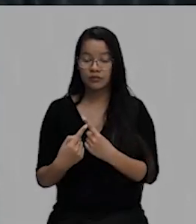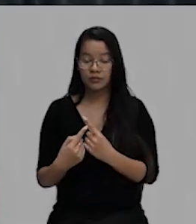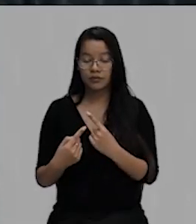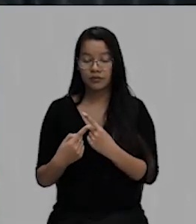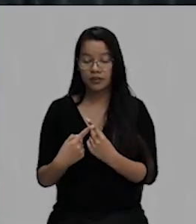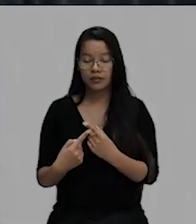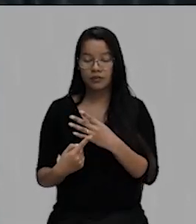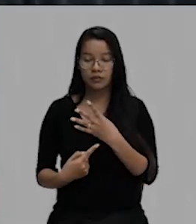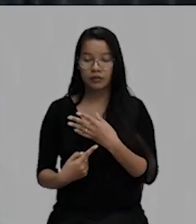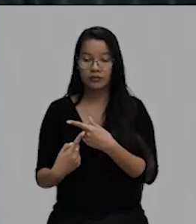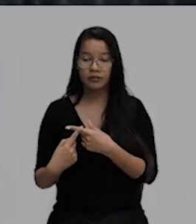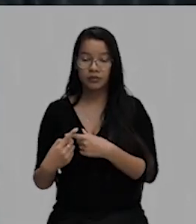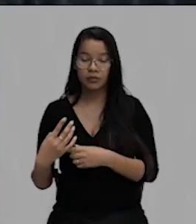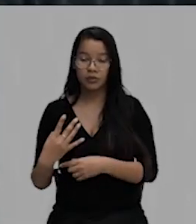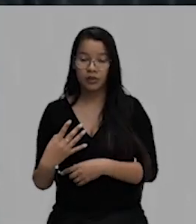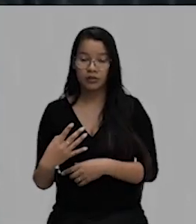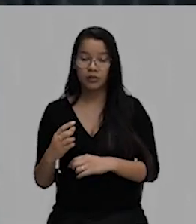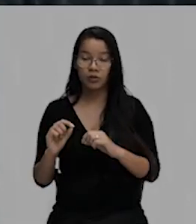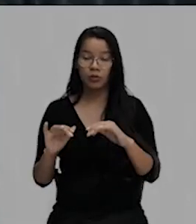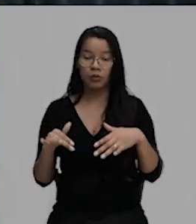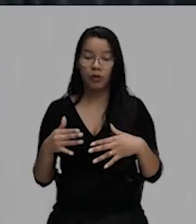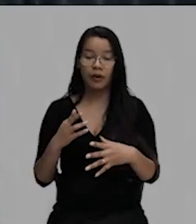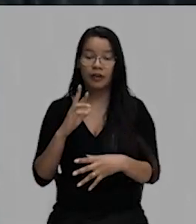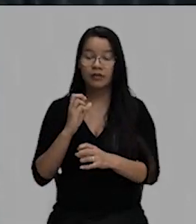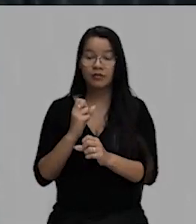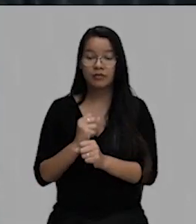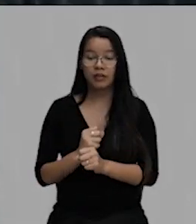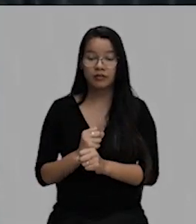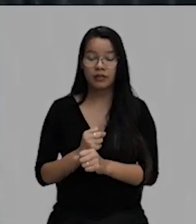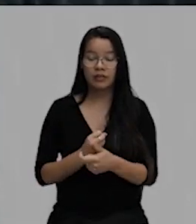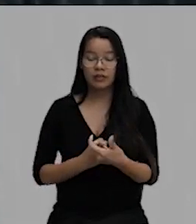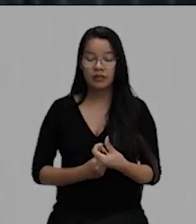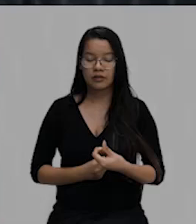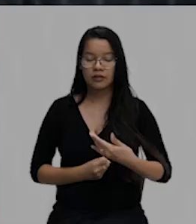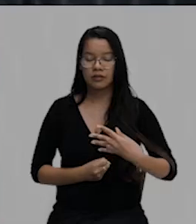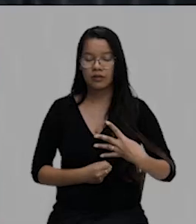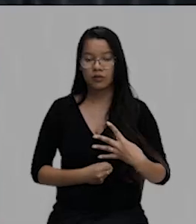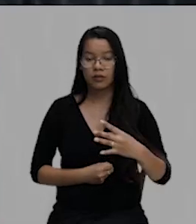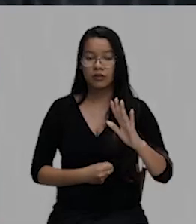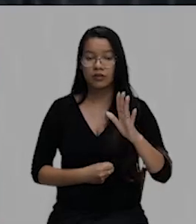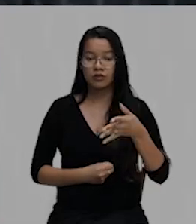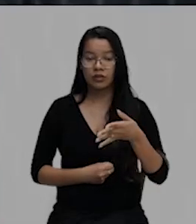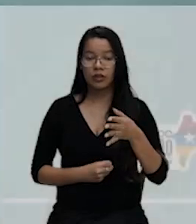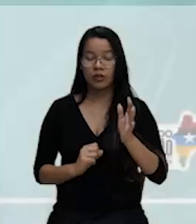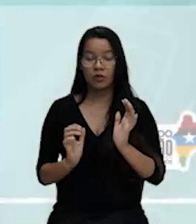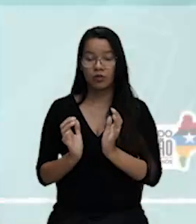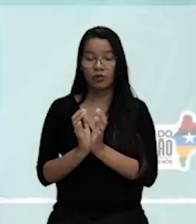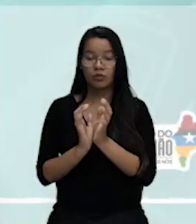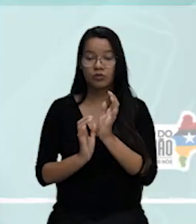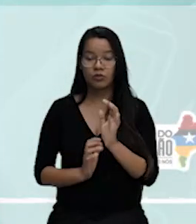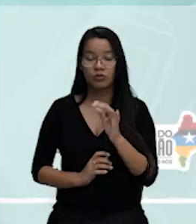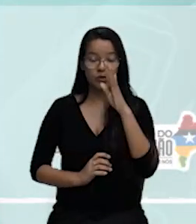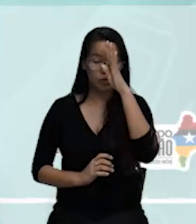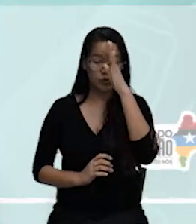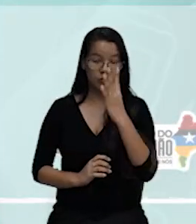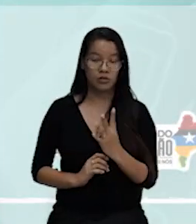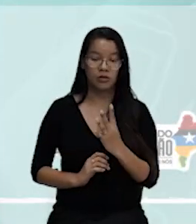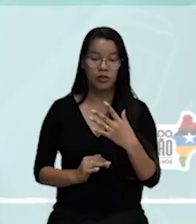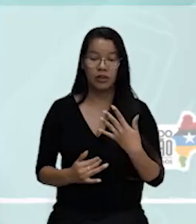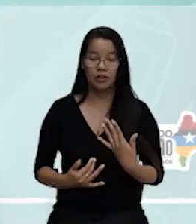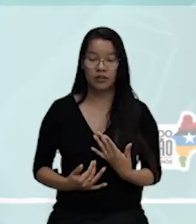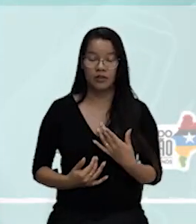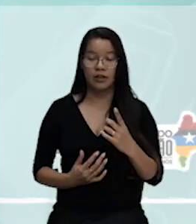Quem dá isso? Nosso 64. Tá? E ele já é o nosso conjunto solução. Portanto, conjunto solução igual